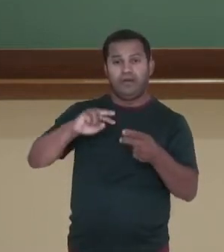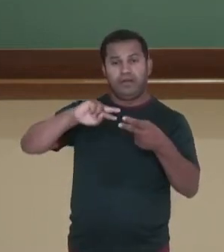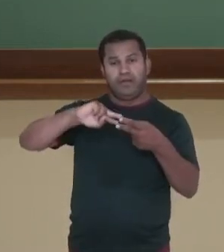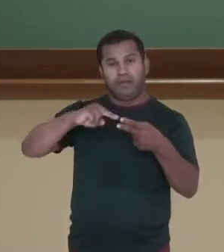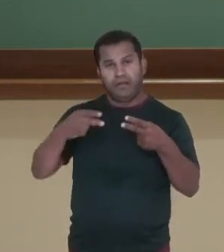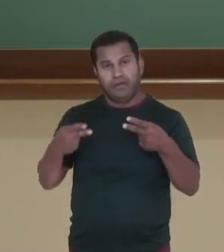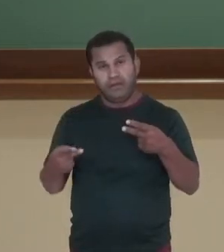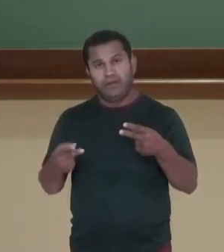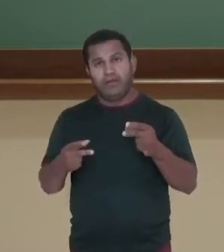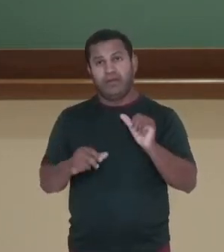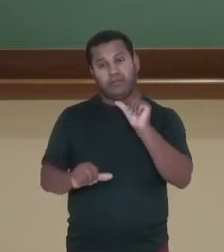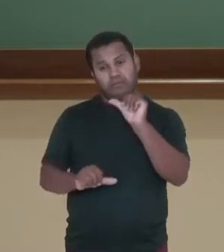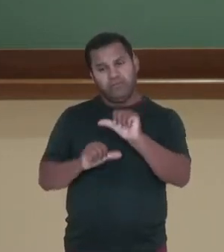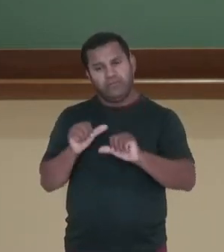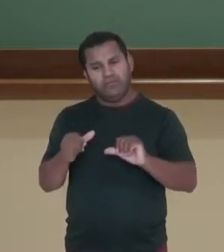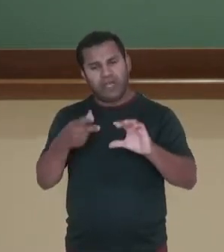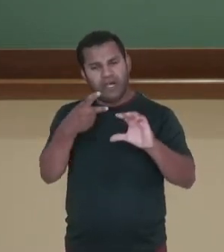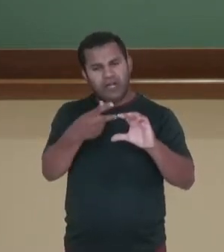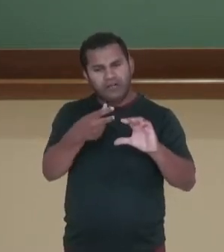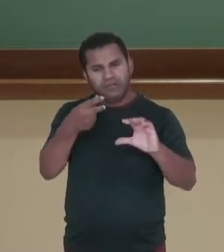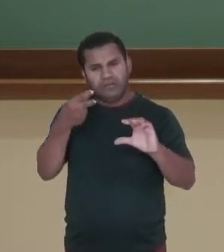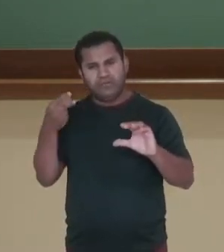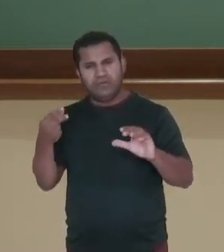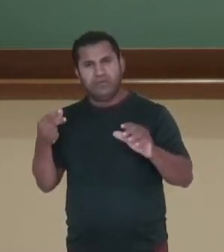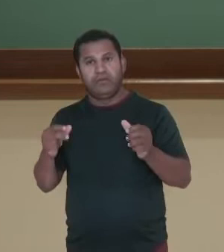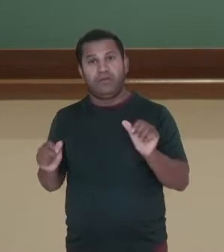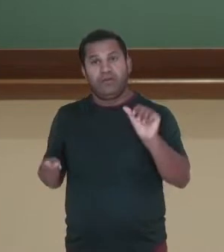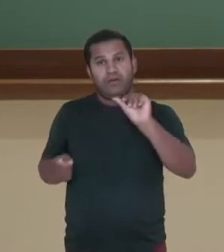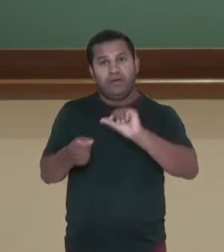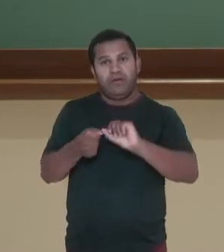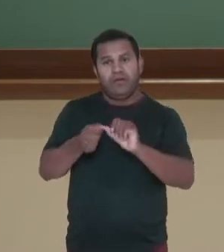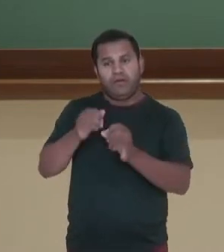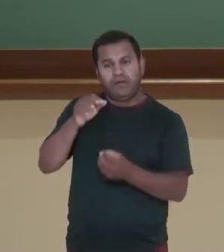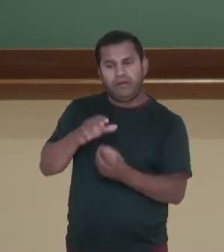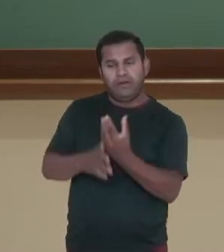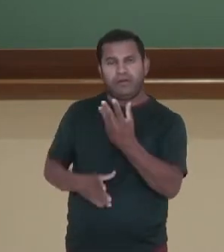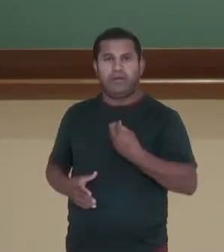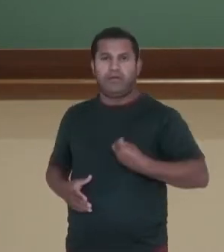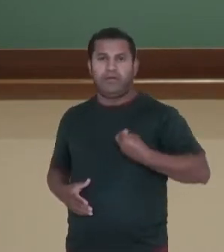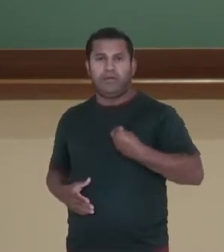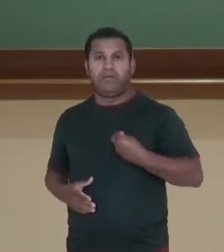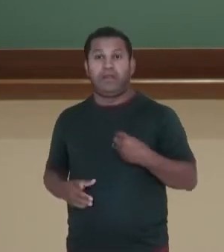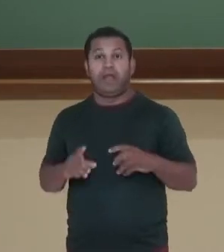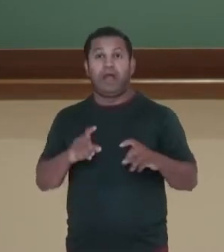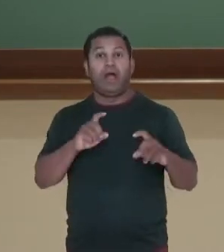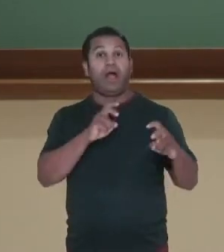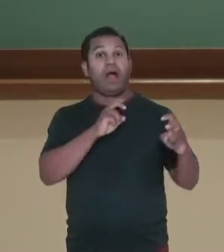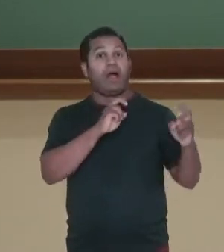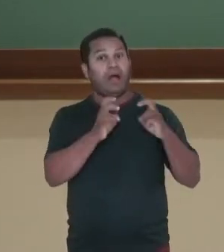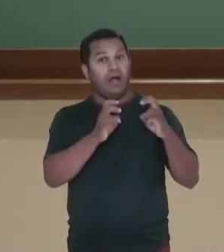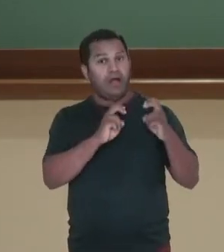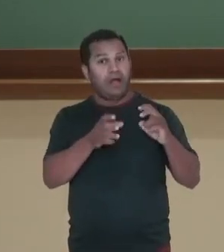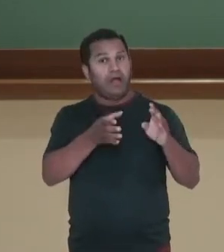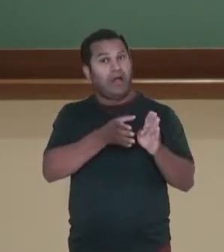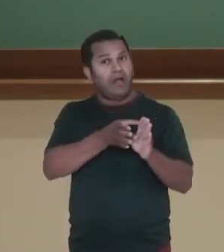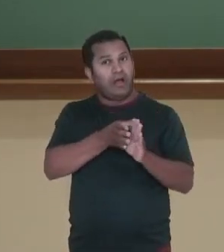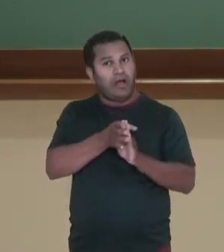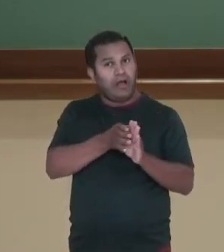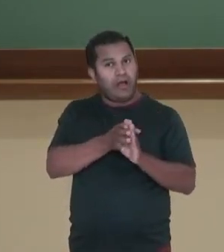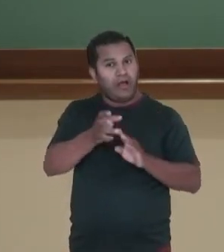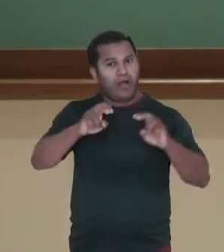Eles vão se reunir e vão ver se eles estão dentro dos princípios da bioética. Então, ele é muito importante porque ele traz